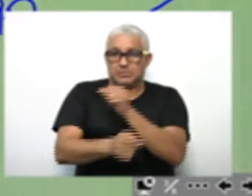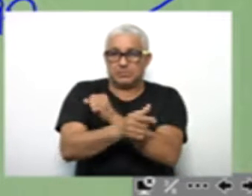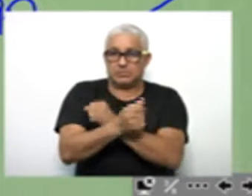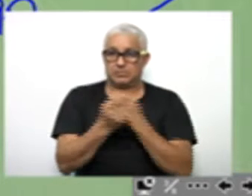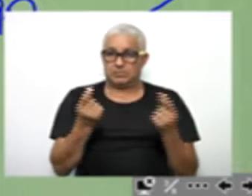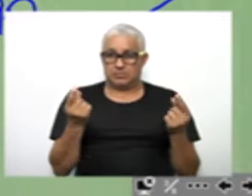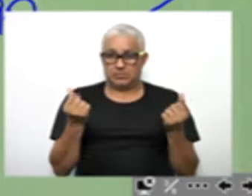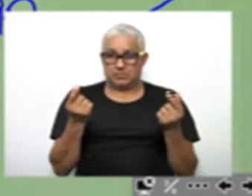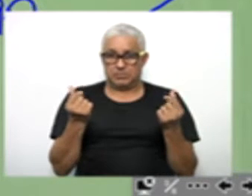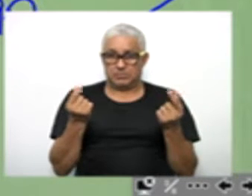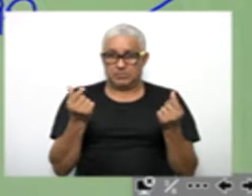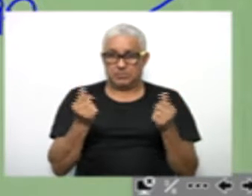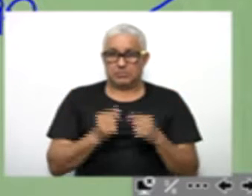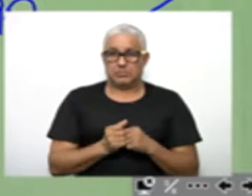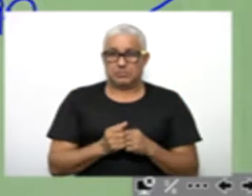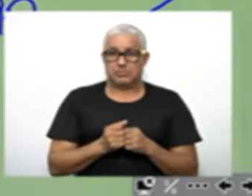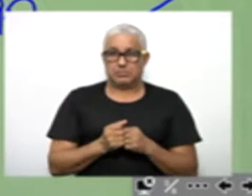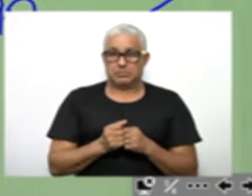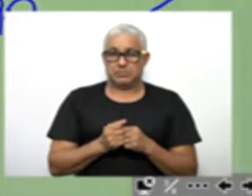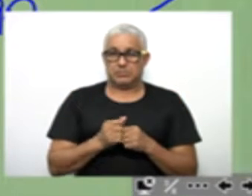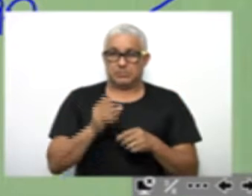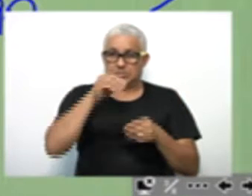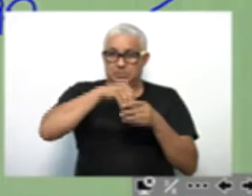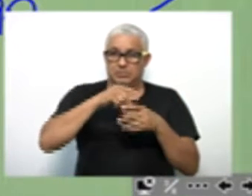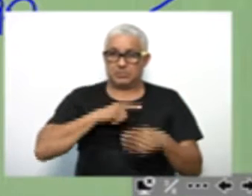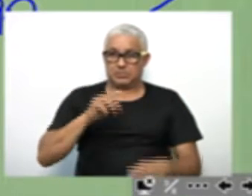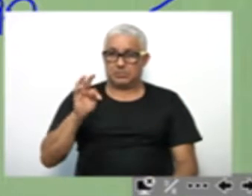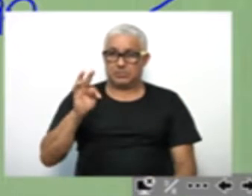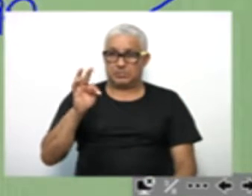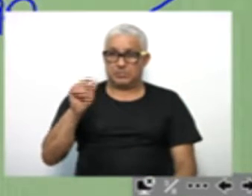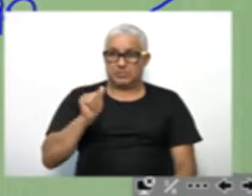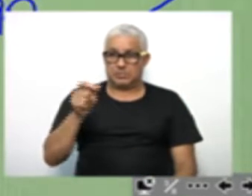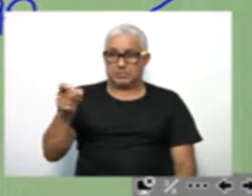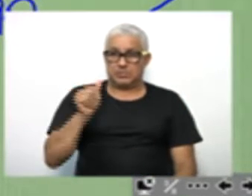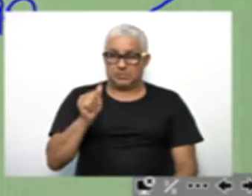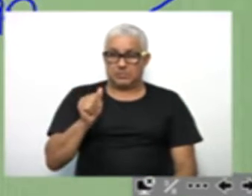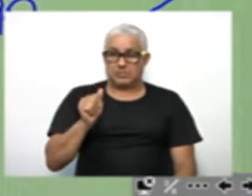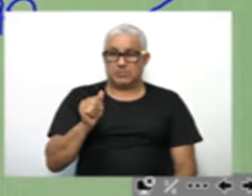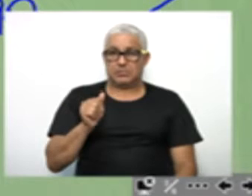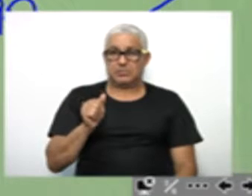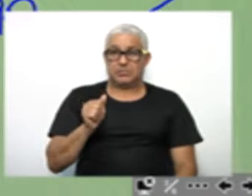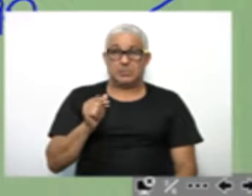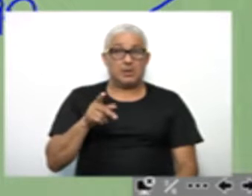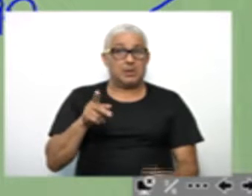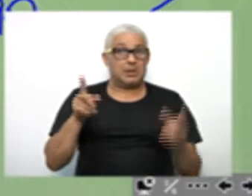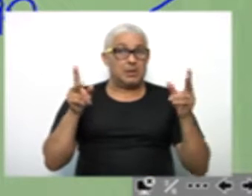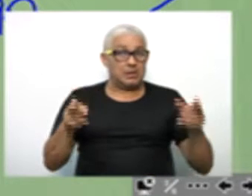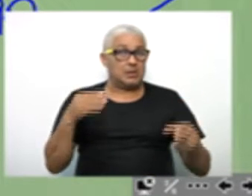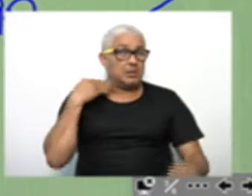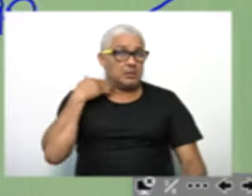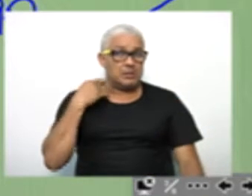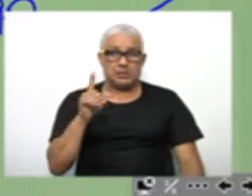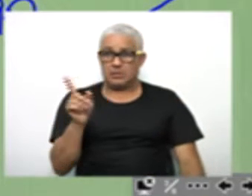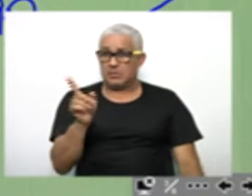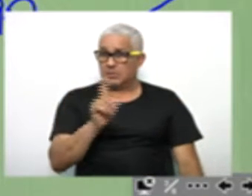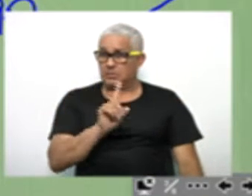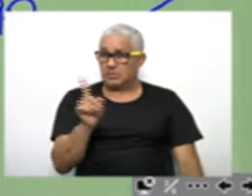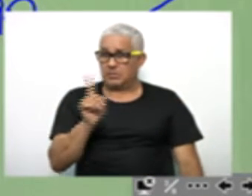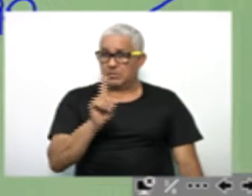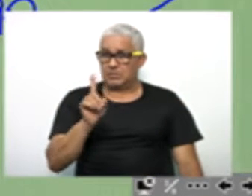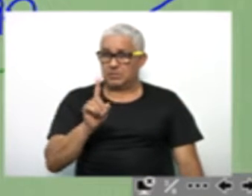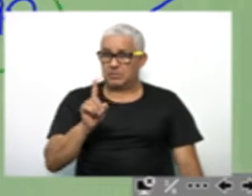valor e esse valor recebe uma taxa de rendimento, não é a taxa que você negociou com o banco, que nesse momento